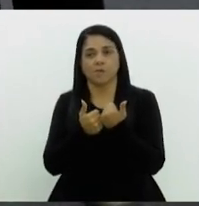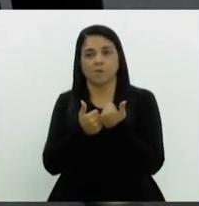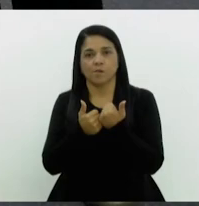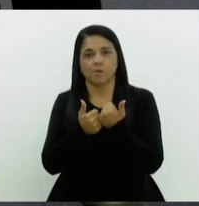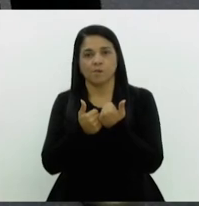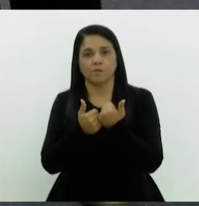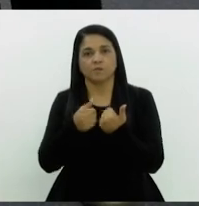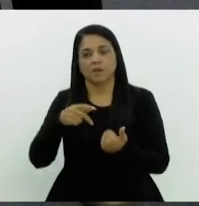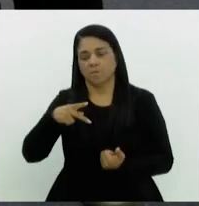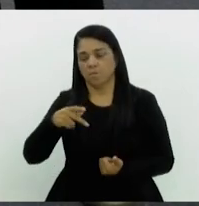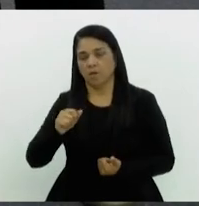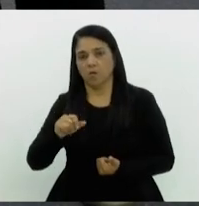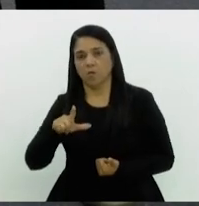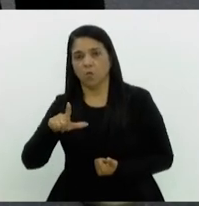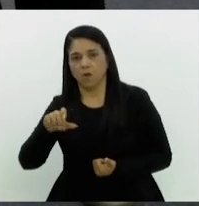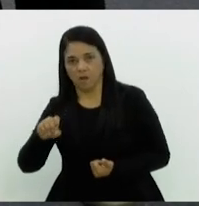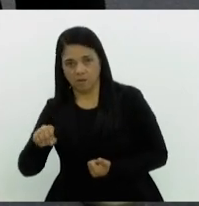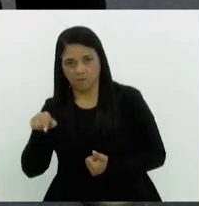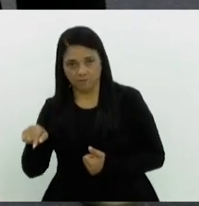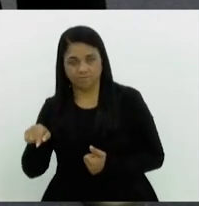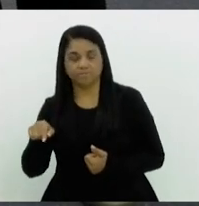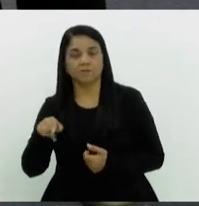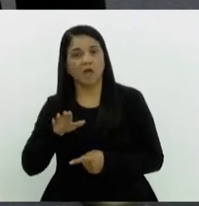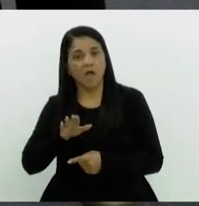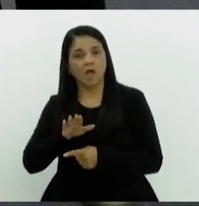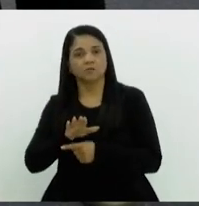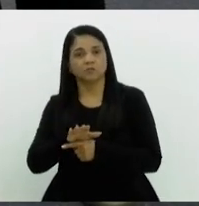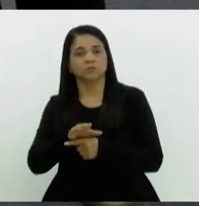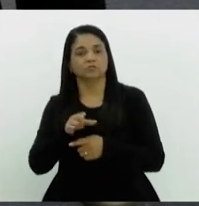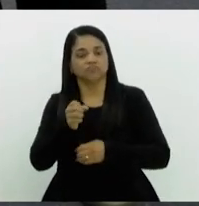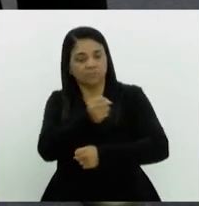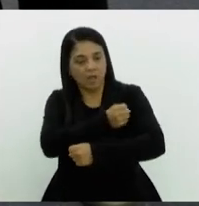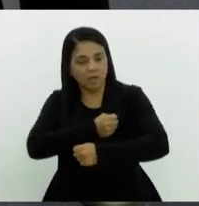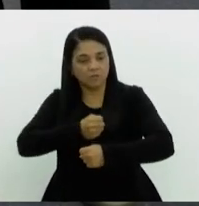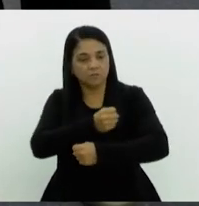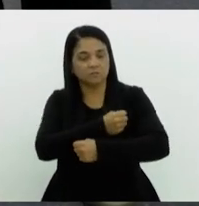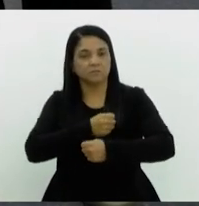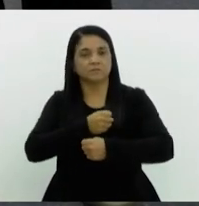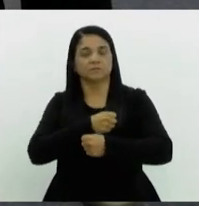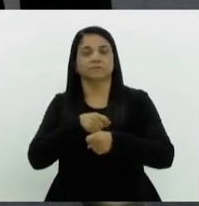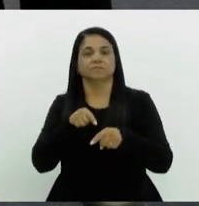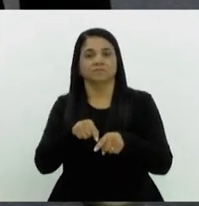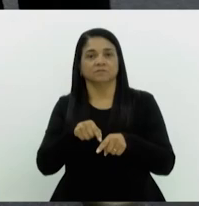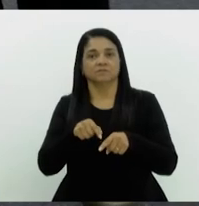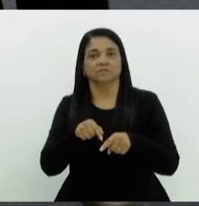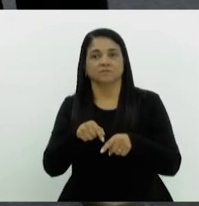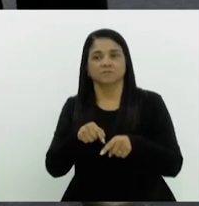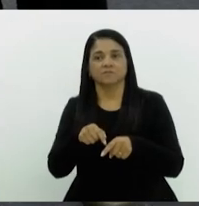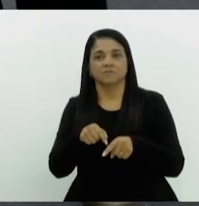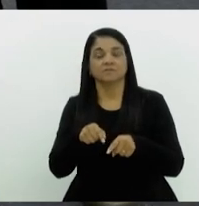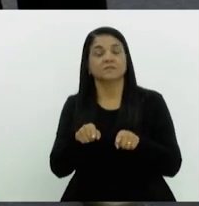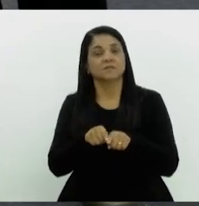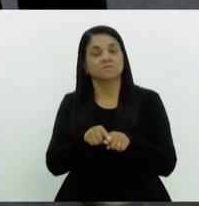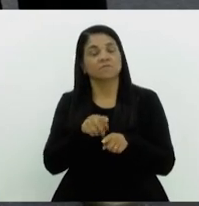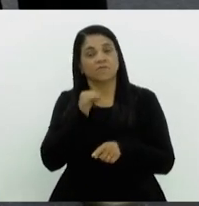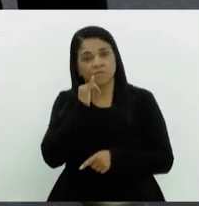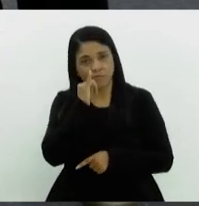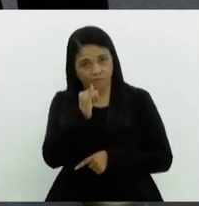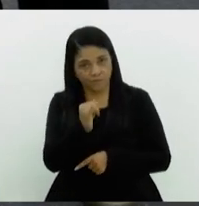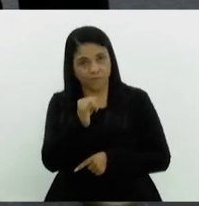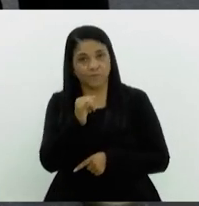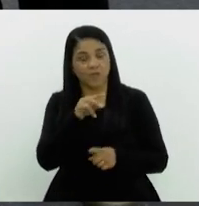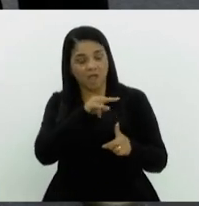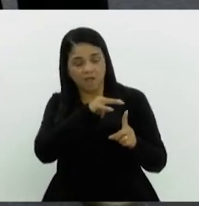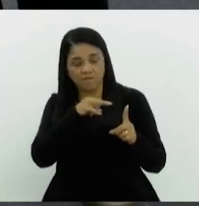da Paola Carosselli, trazendo a gastronomia para esse lugar. E dizer, senhora presidenta, que como a